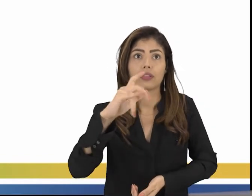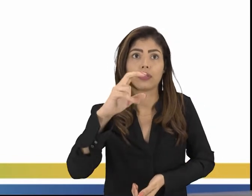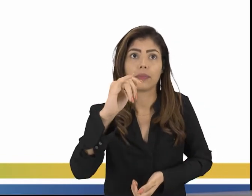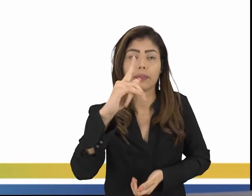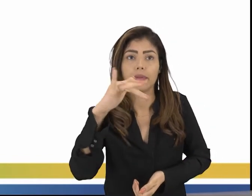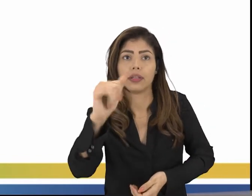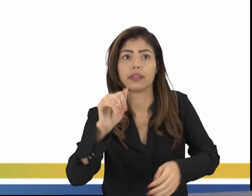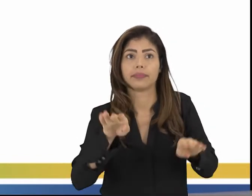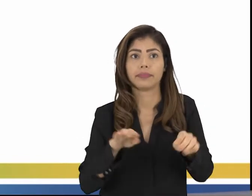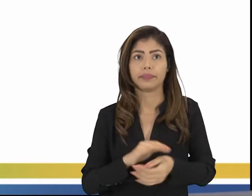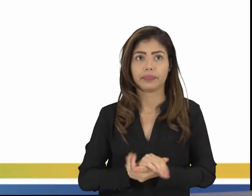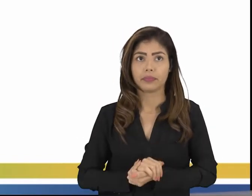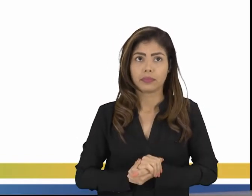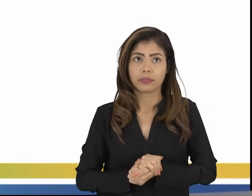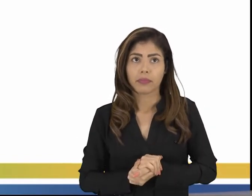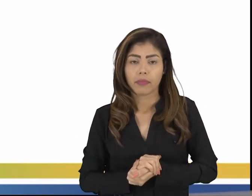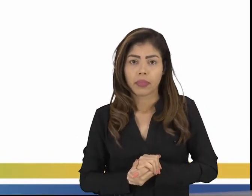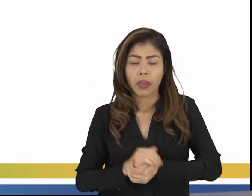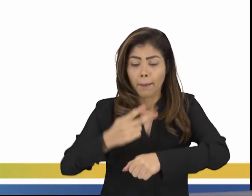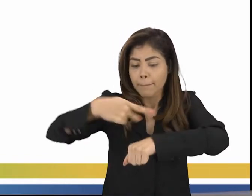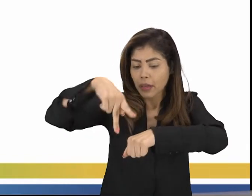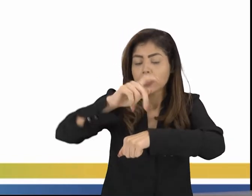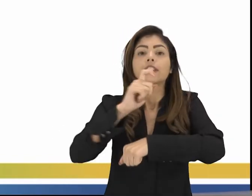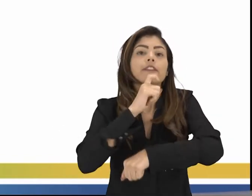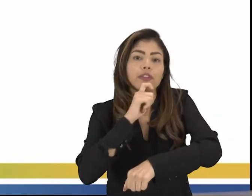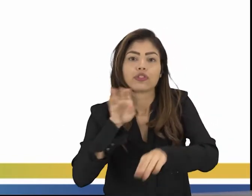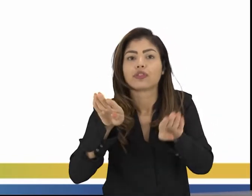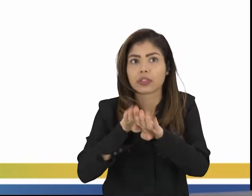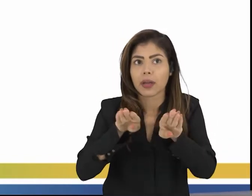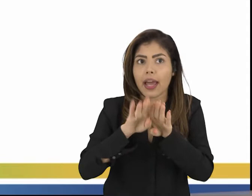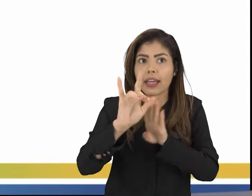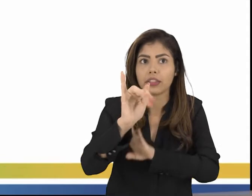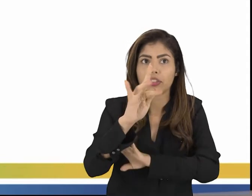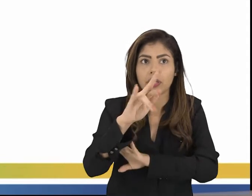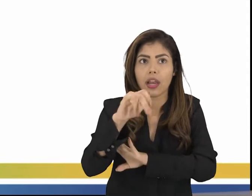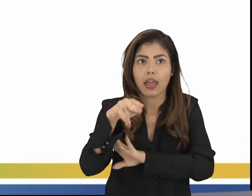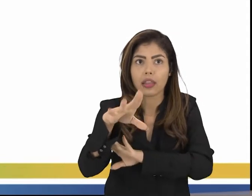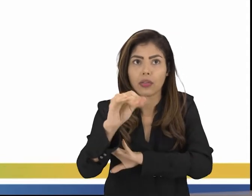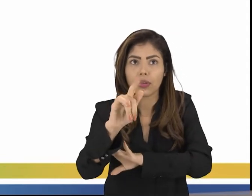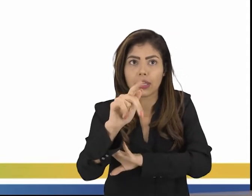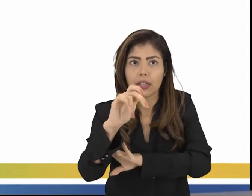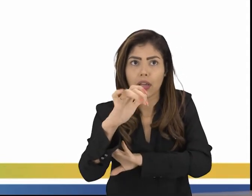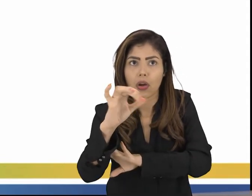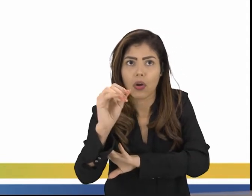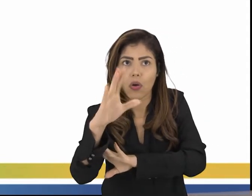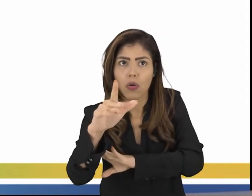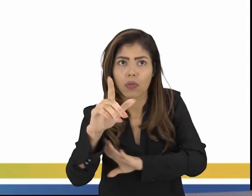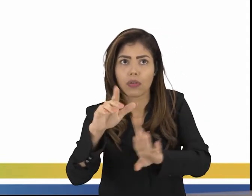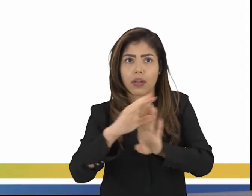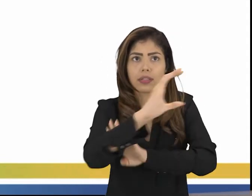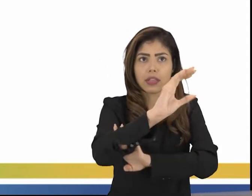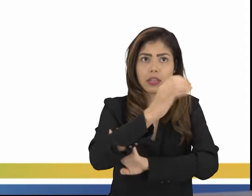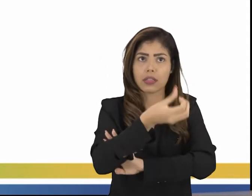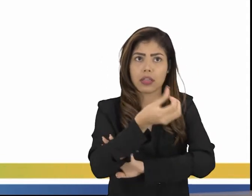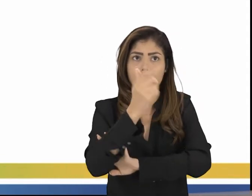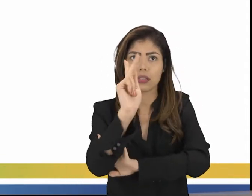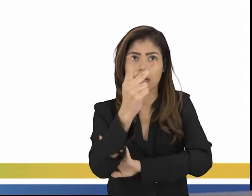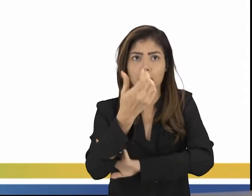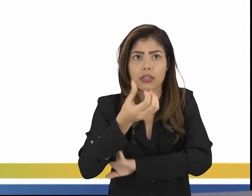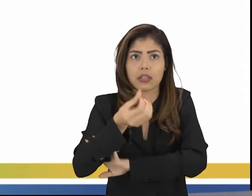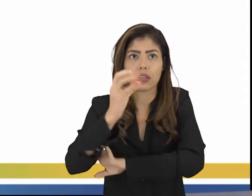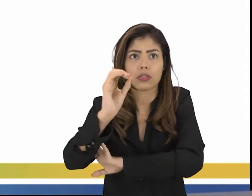criometria. Em países frios também se utiliza o etileno glicol. Você adiciona